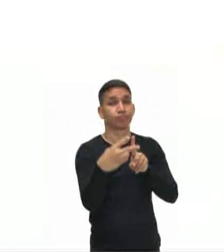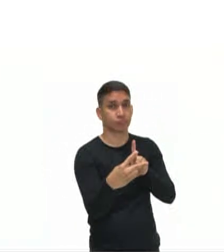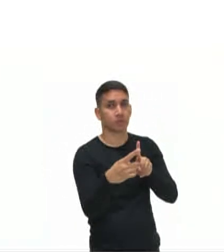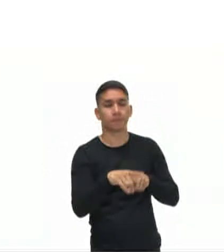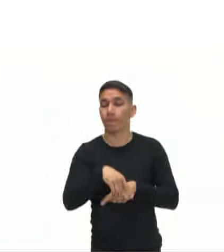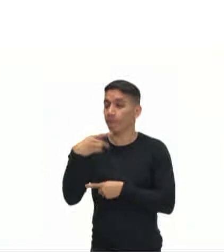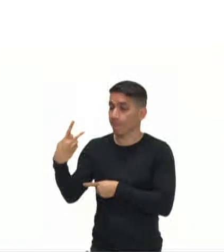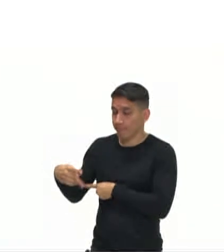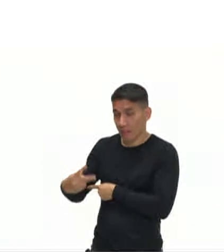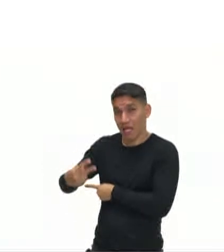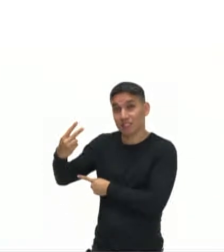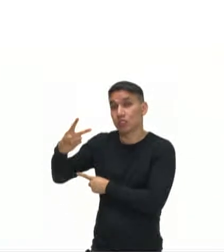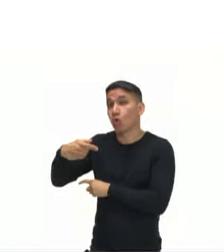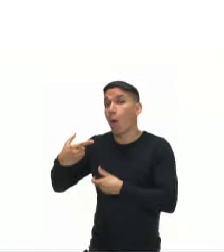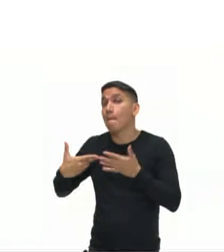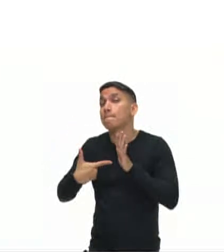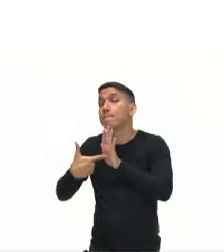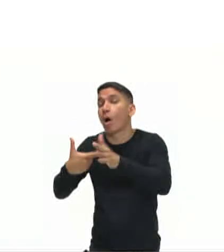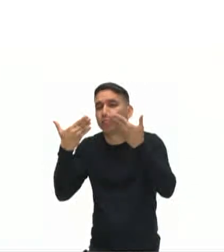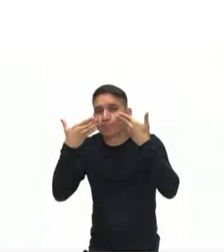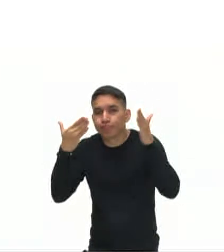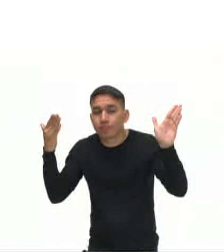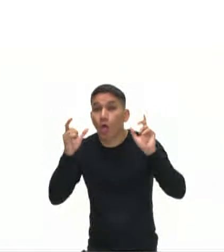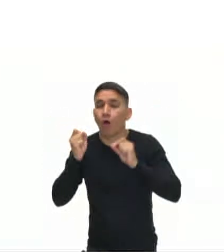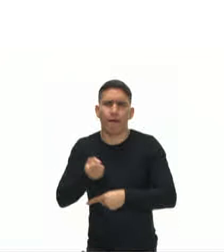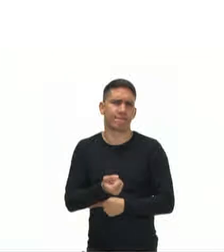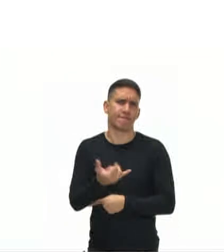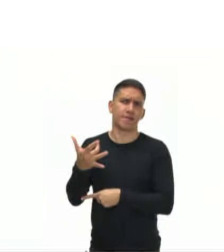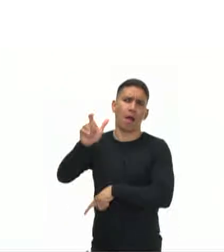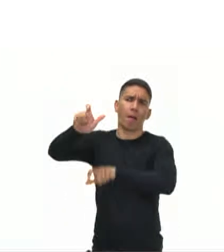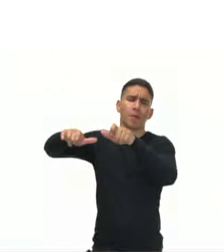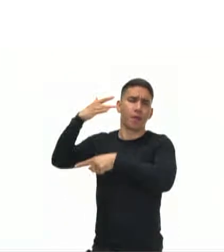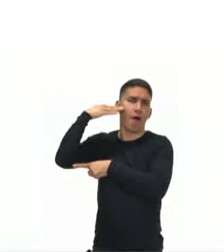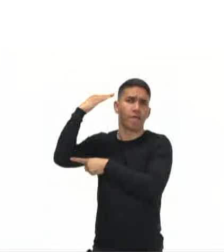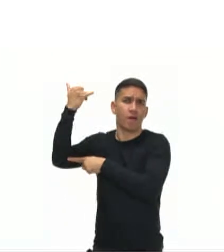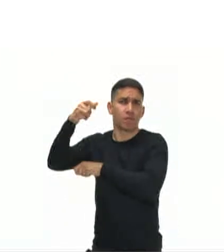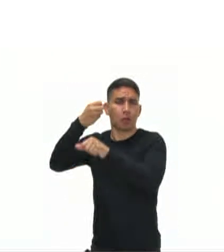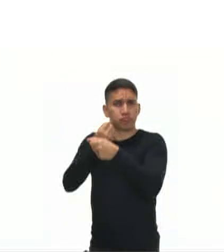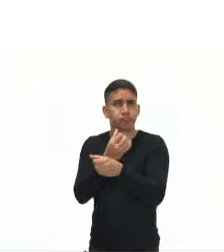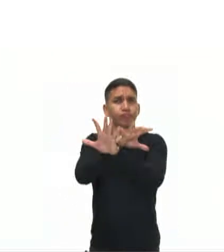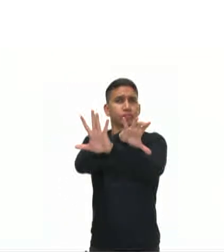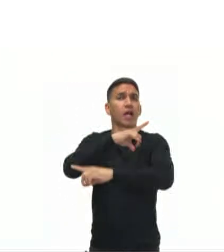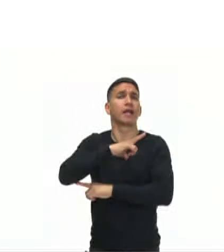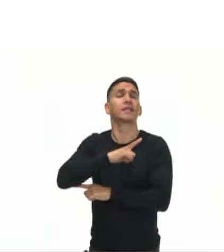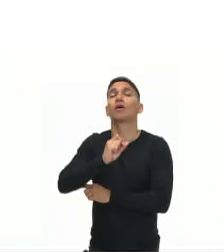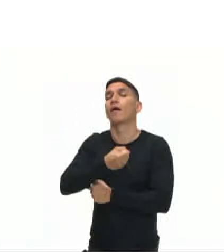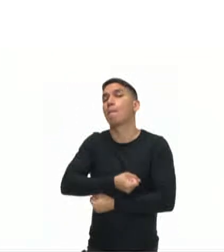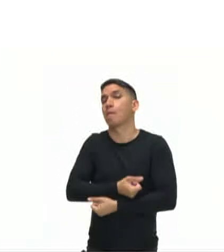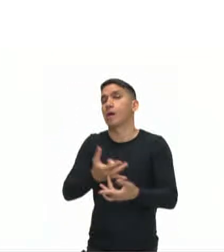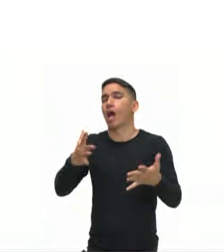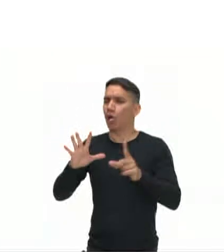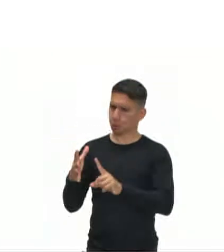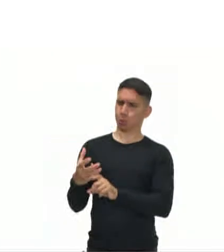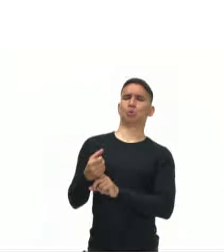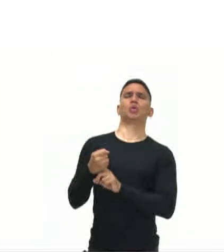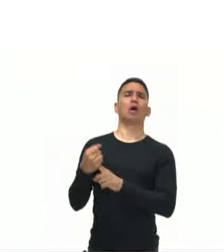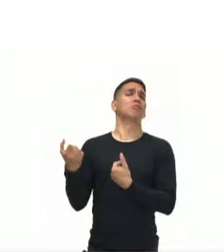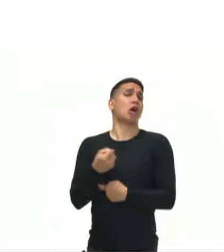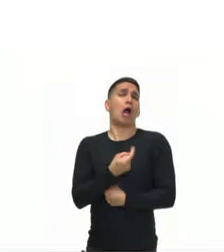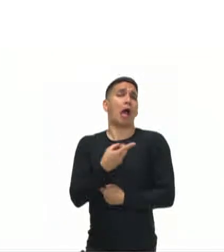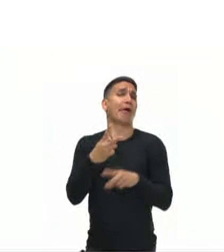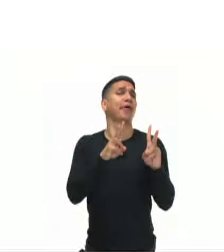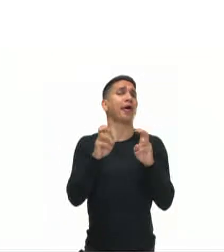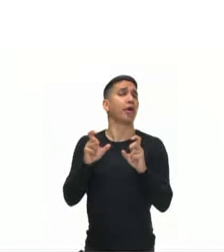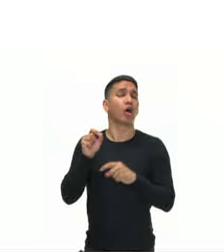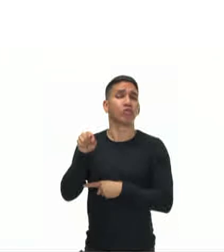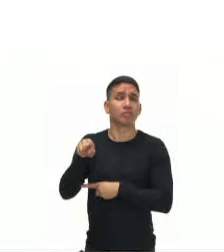O segundo explicita que muitas celebridades da mídia, mesmo tendo propriedade sobre determinado